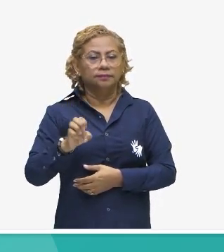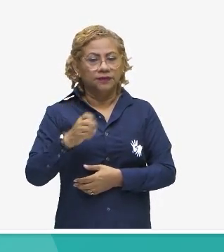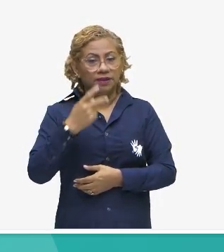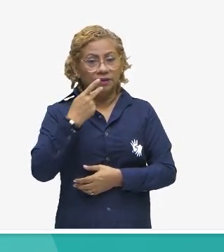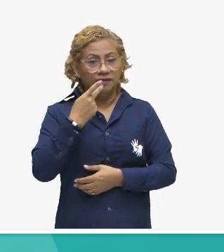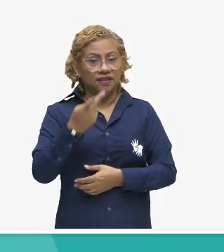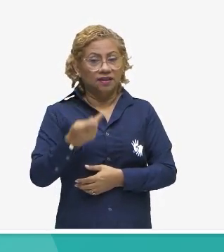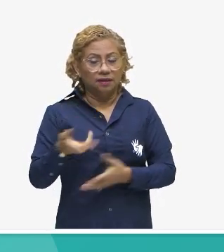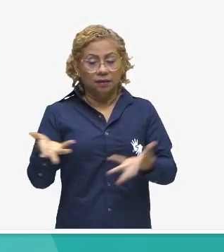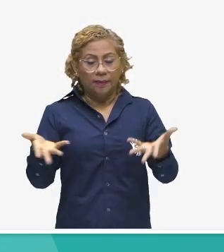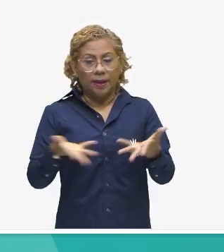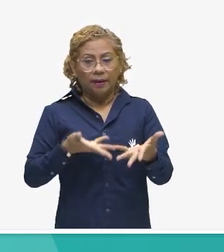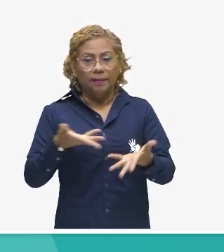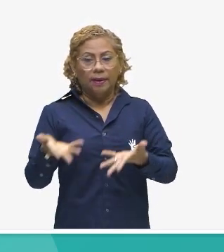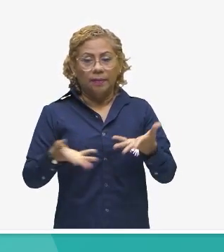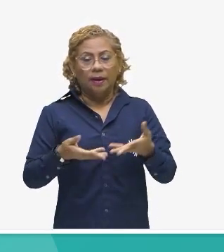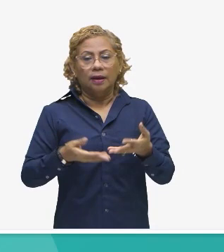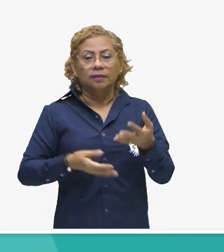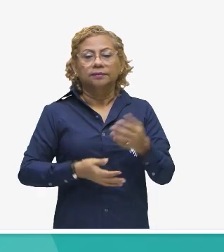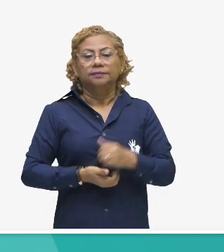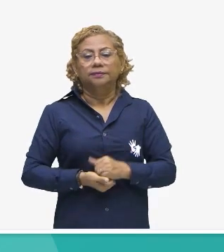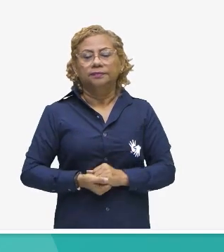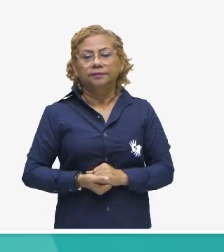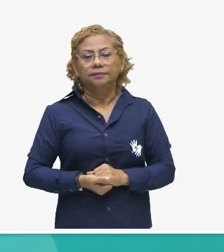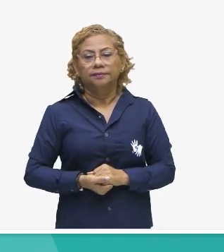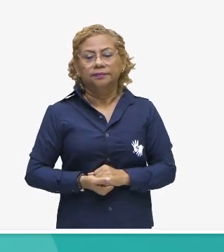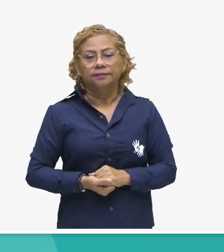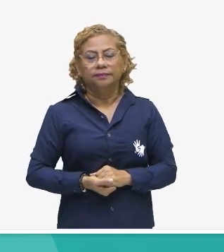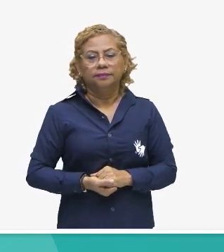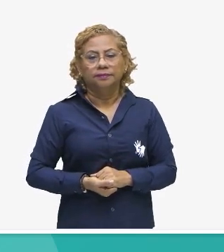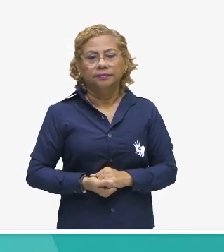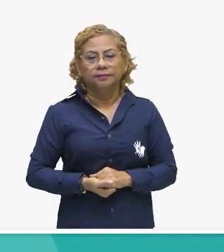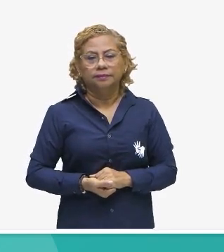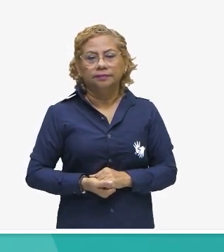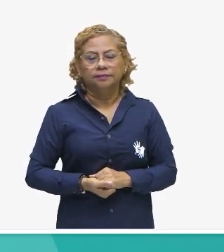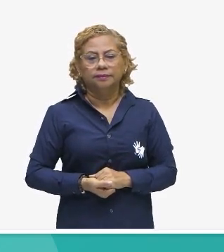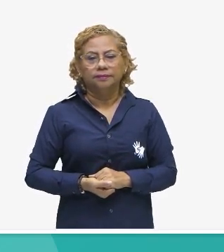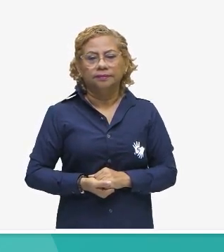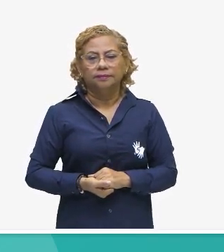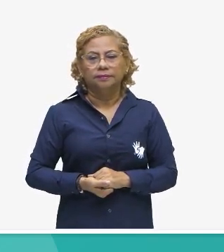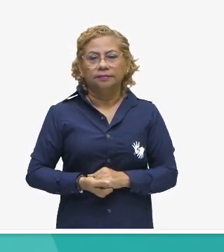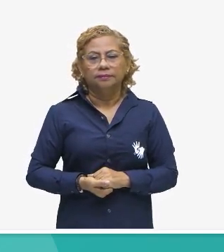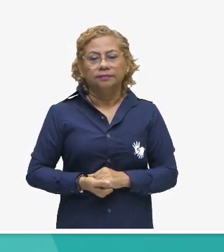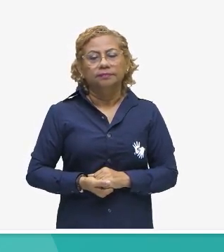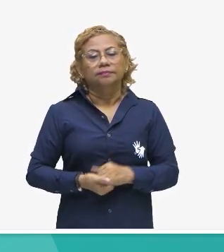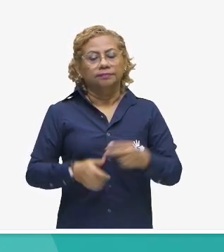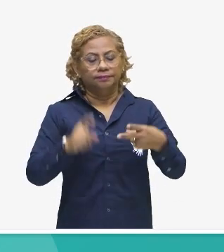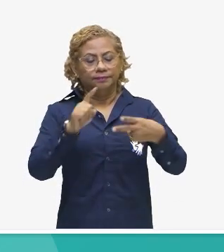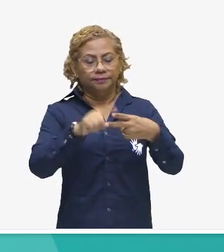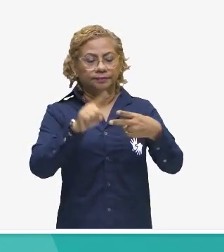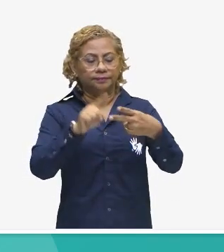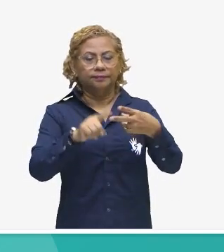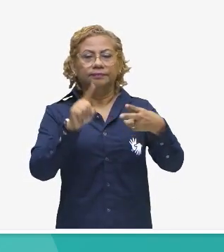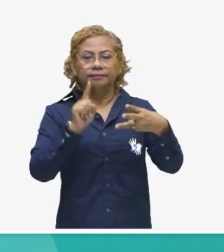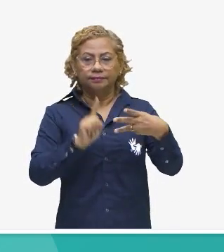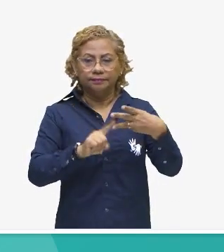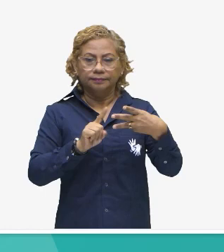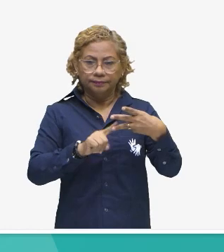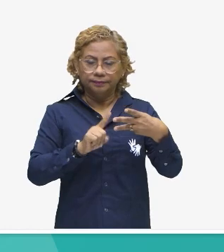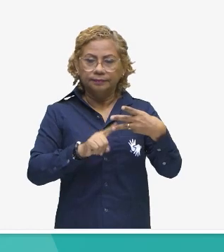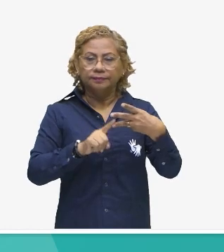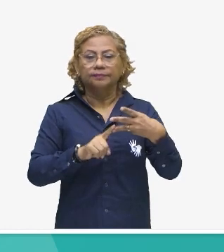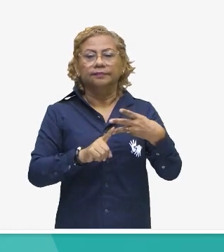que está acontecendo. Então, dentro das situações do nosso